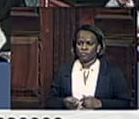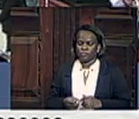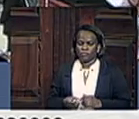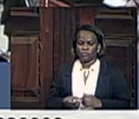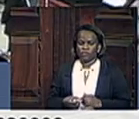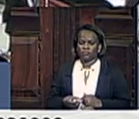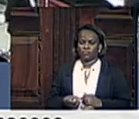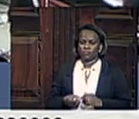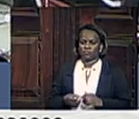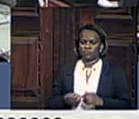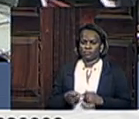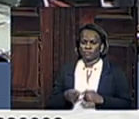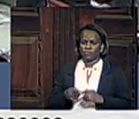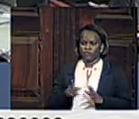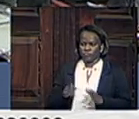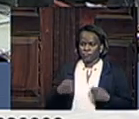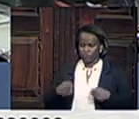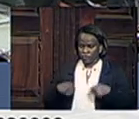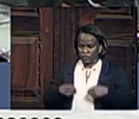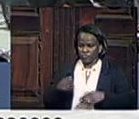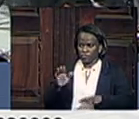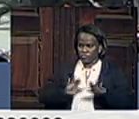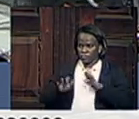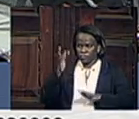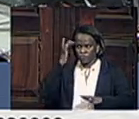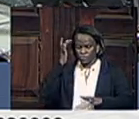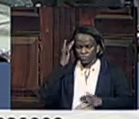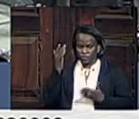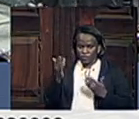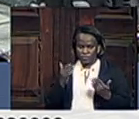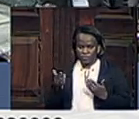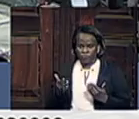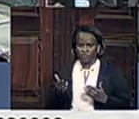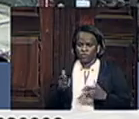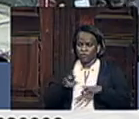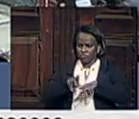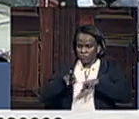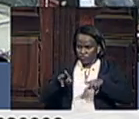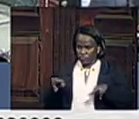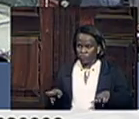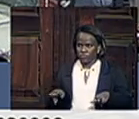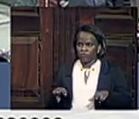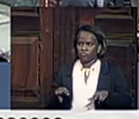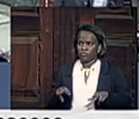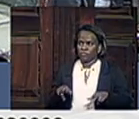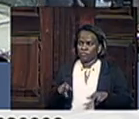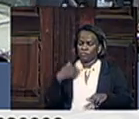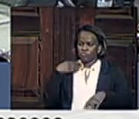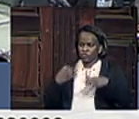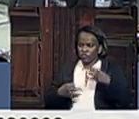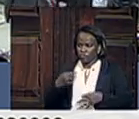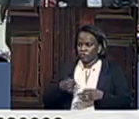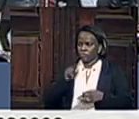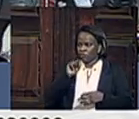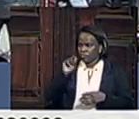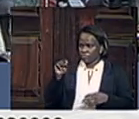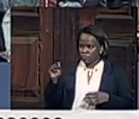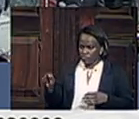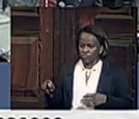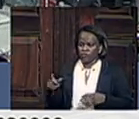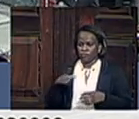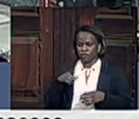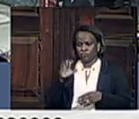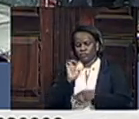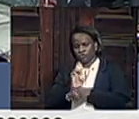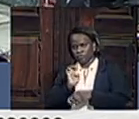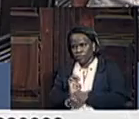é de jurisprudência nos mais diversos tribunais, quer seja do